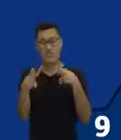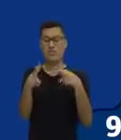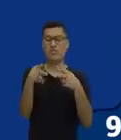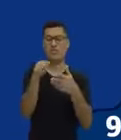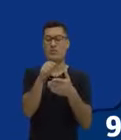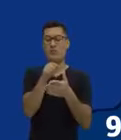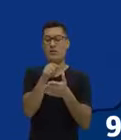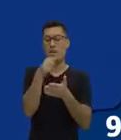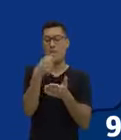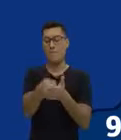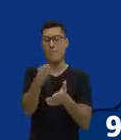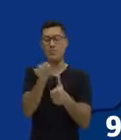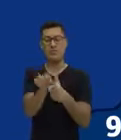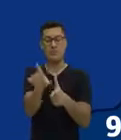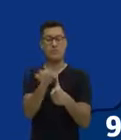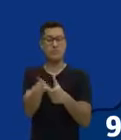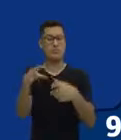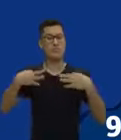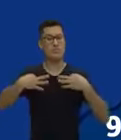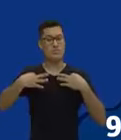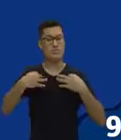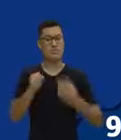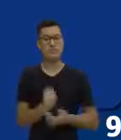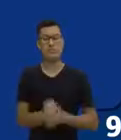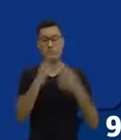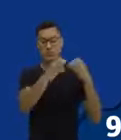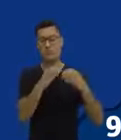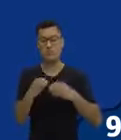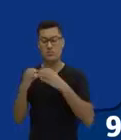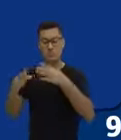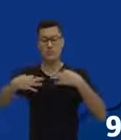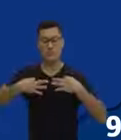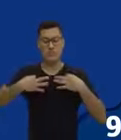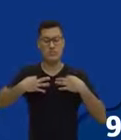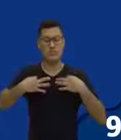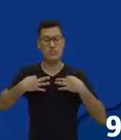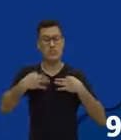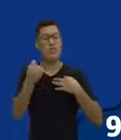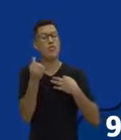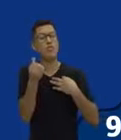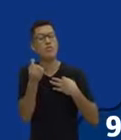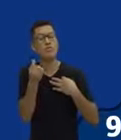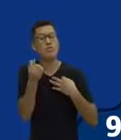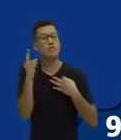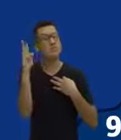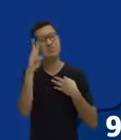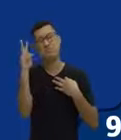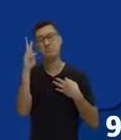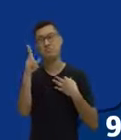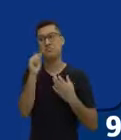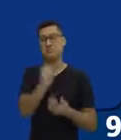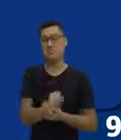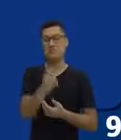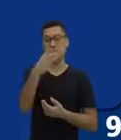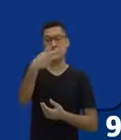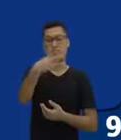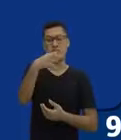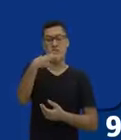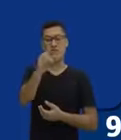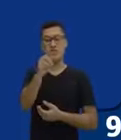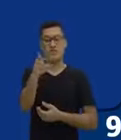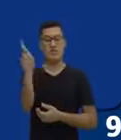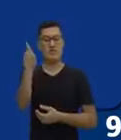vamos lembrar que cada camisa ela custava quanto mesmo, Fernando? Lembra? Não lembro. Ela custava